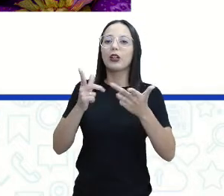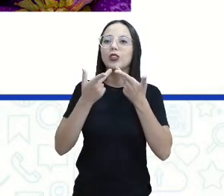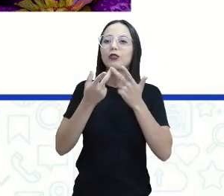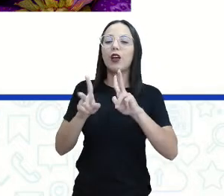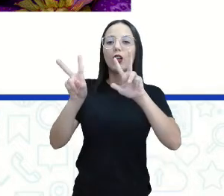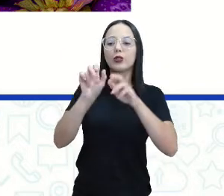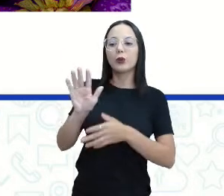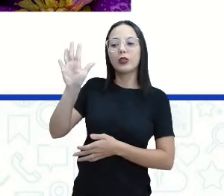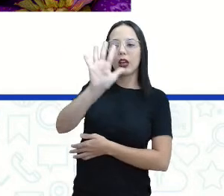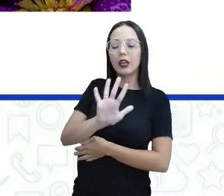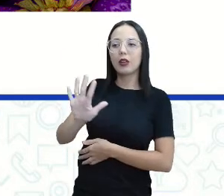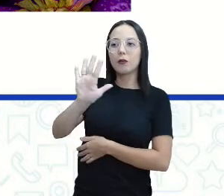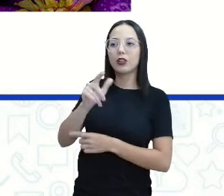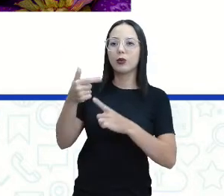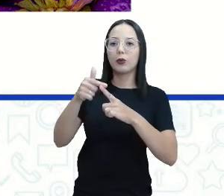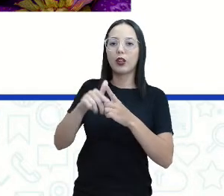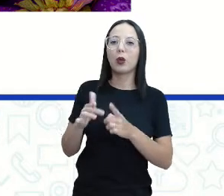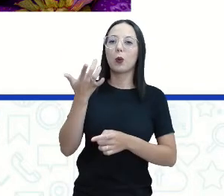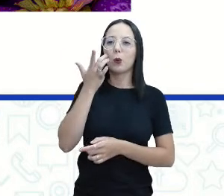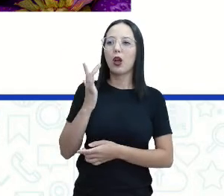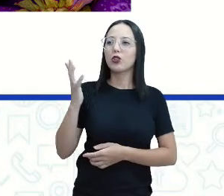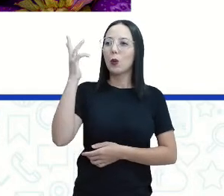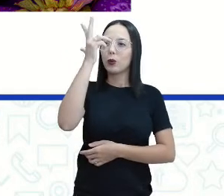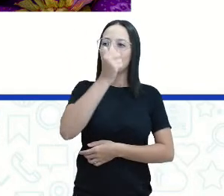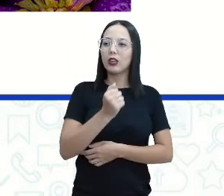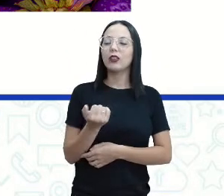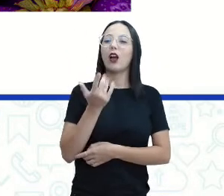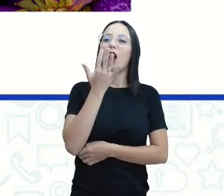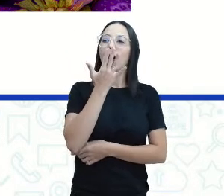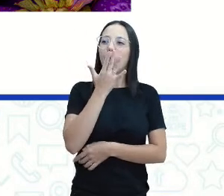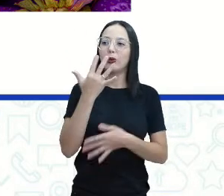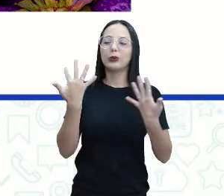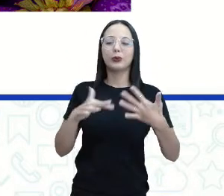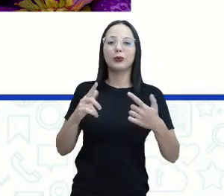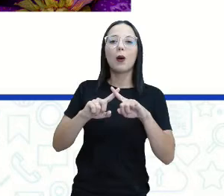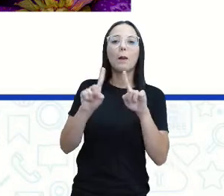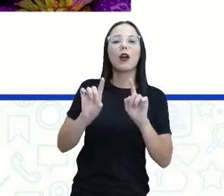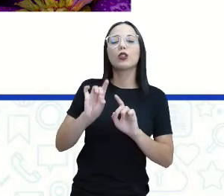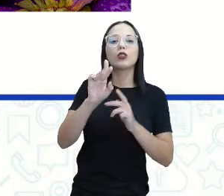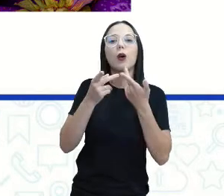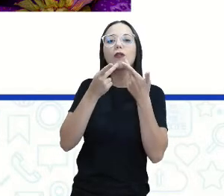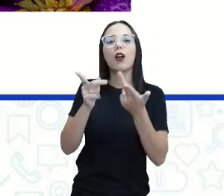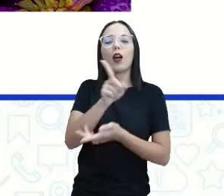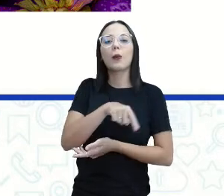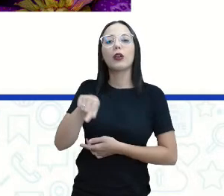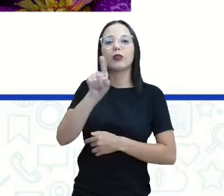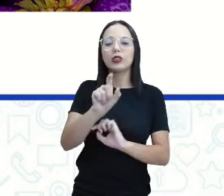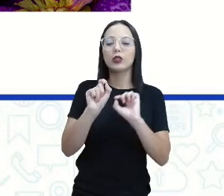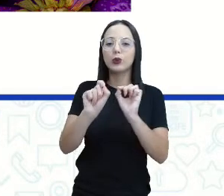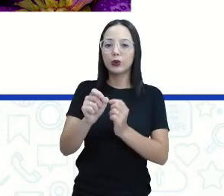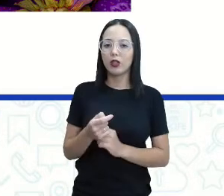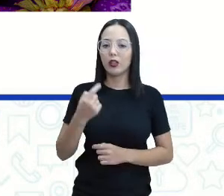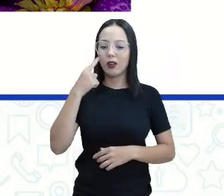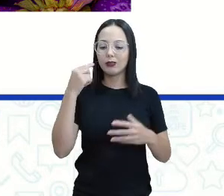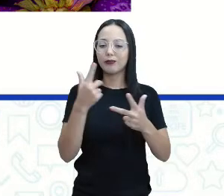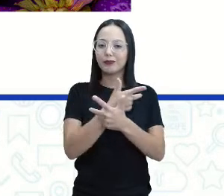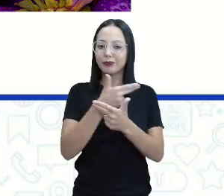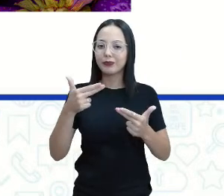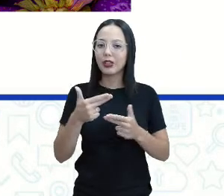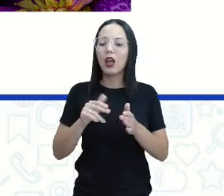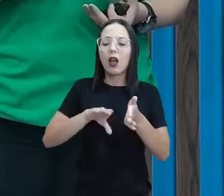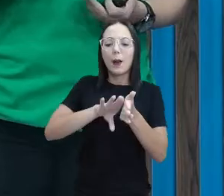dessa figura, que eu acho tão bonita, né? É vibrante essa cor, mas só para falar para vocês uma coisinha aqui, que